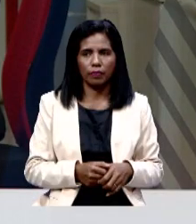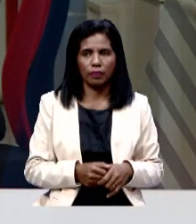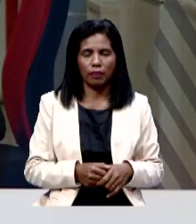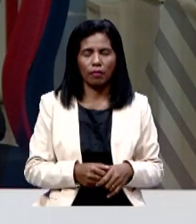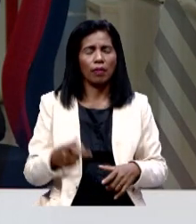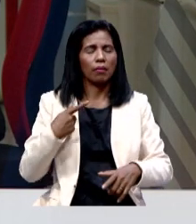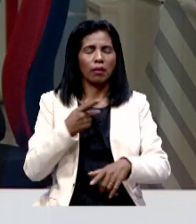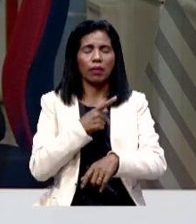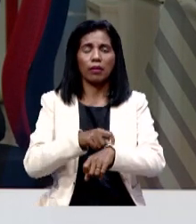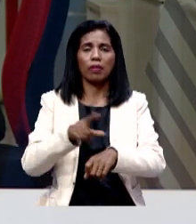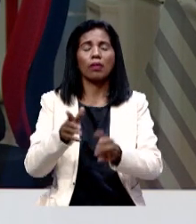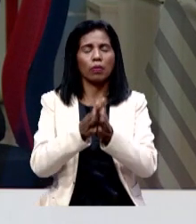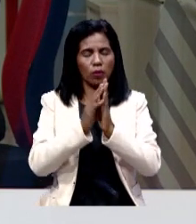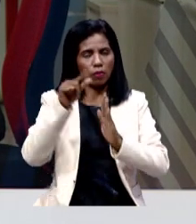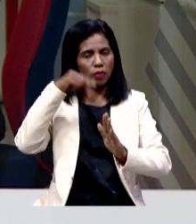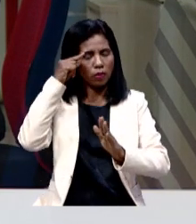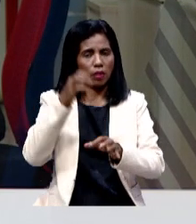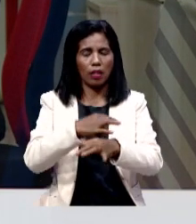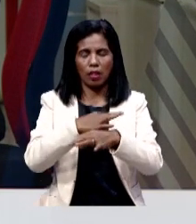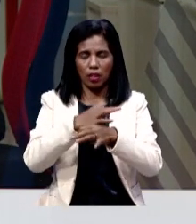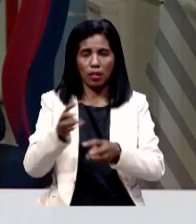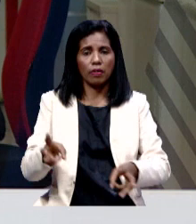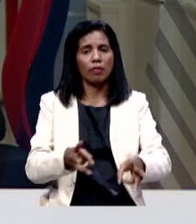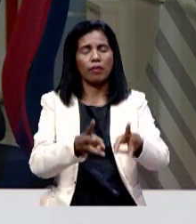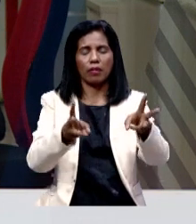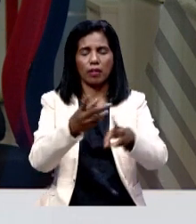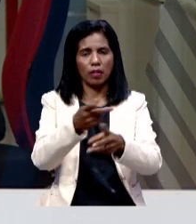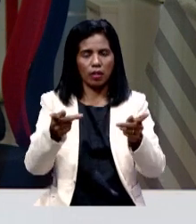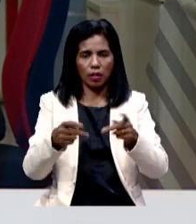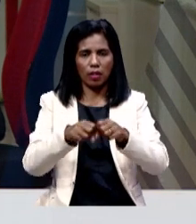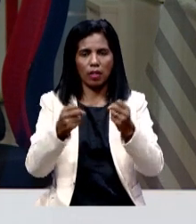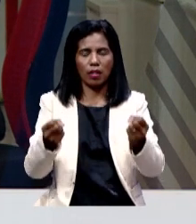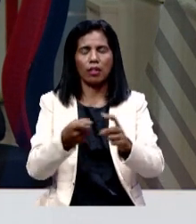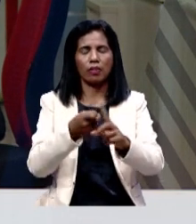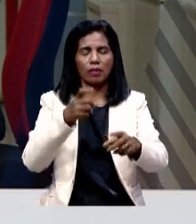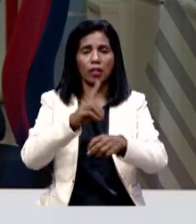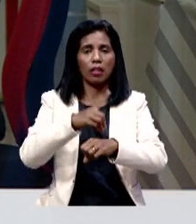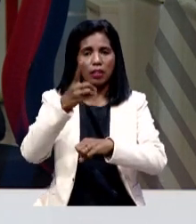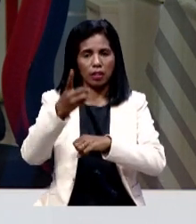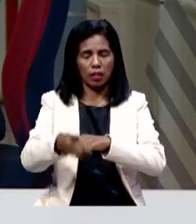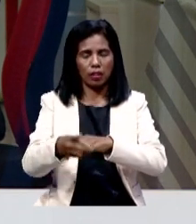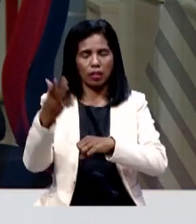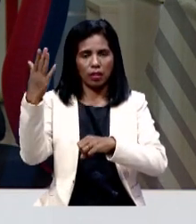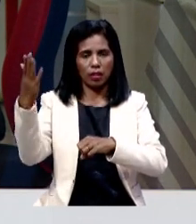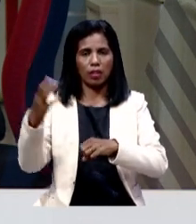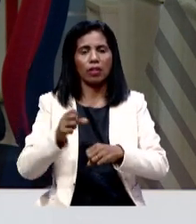Parlamento Nasional husu governo atu hadia infrastrutura sira nebe hetan estragos husu inundação iha Costa